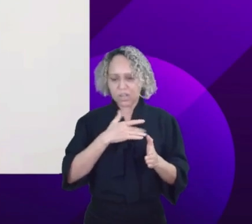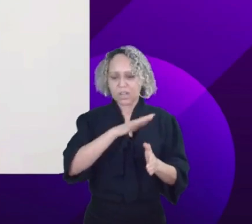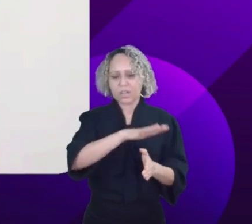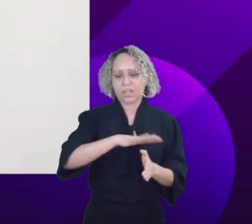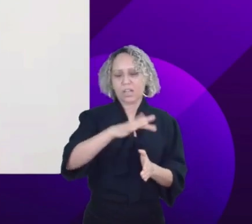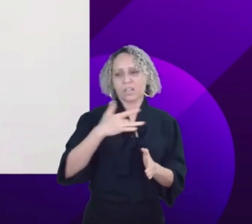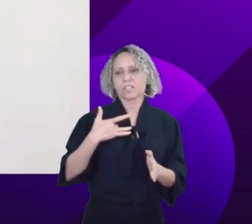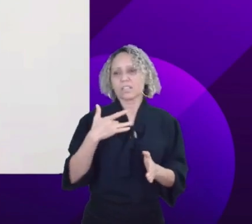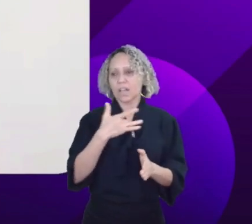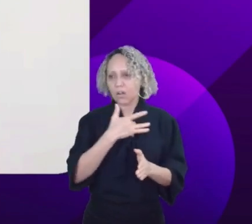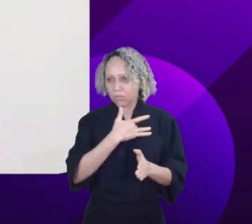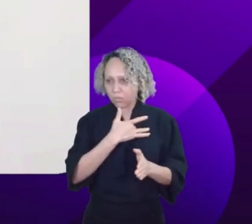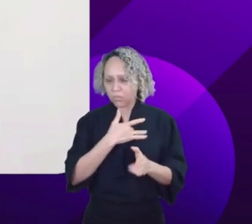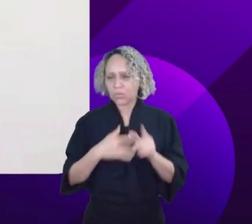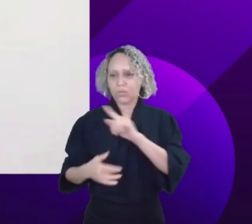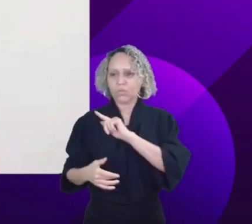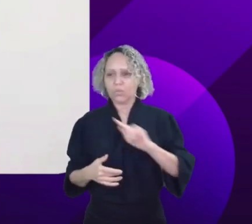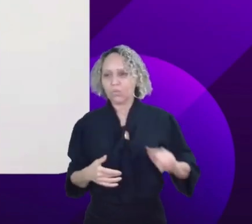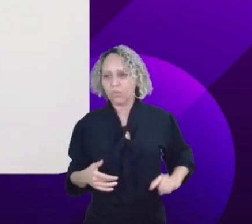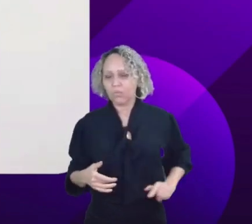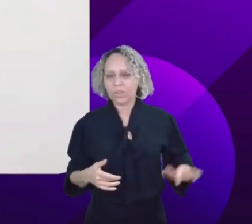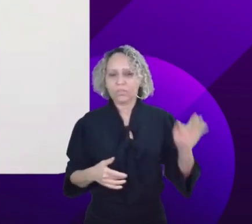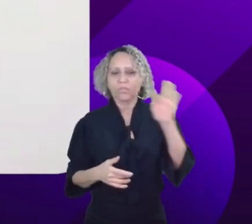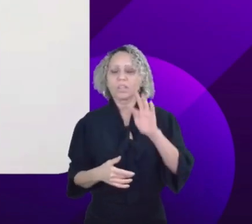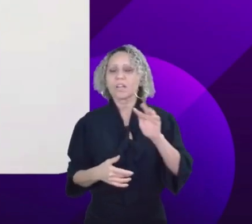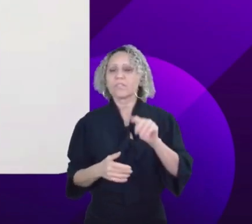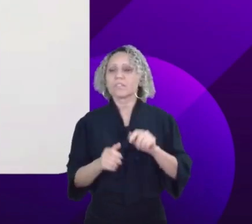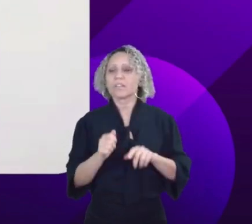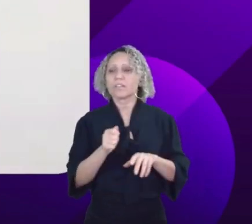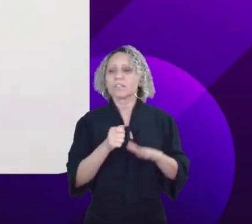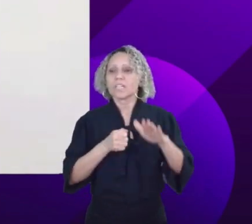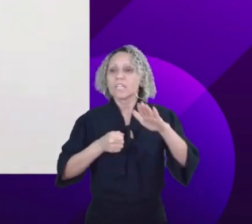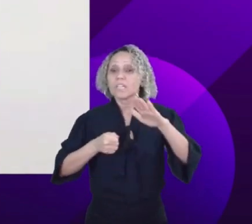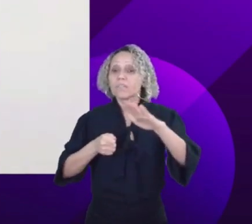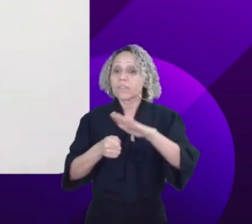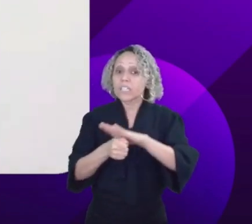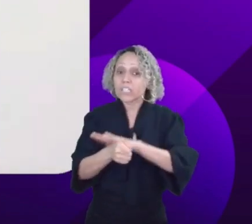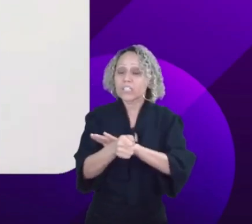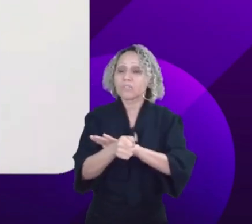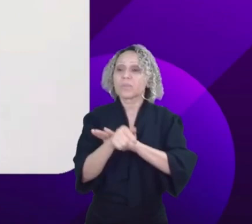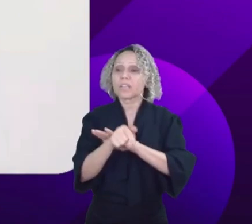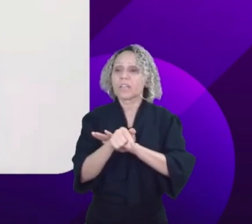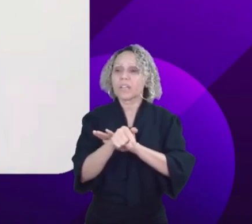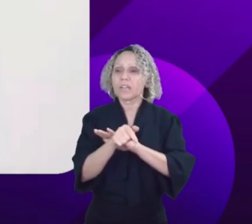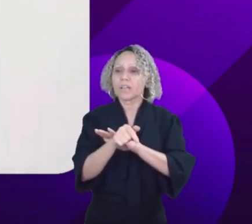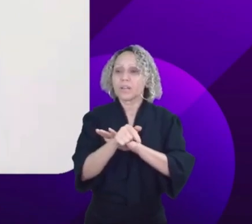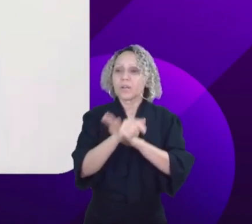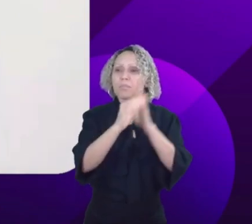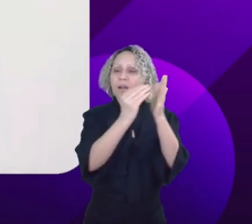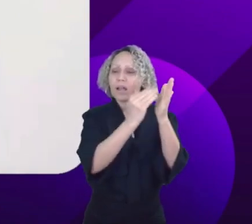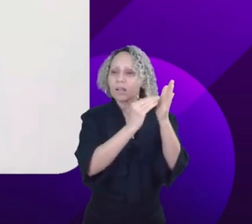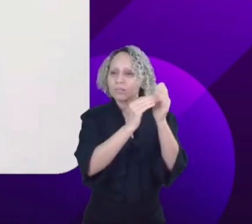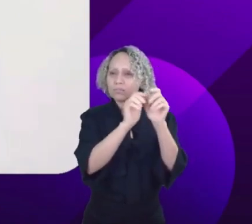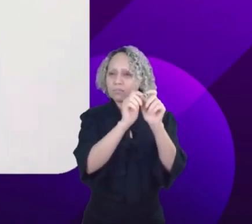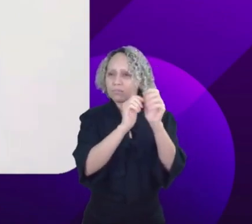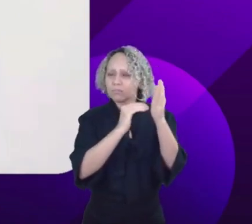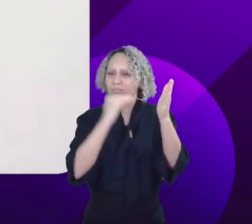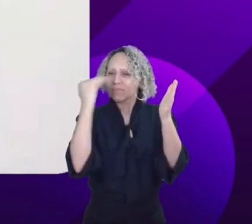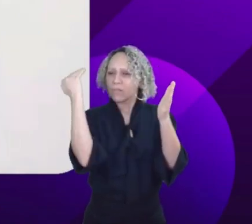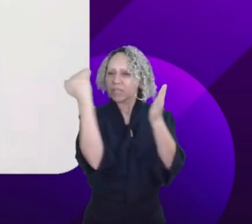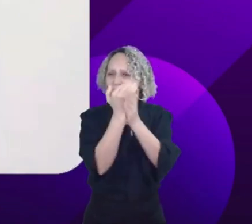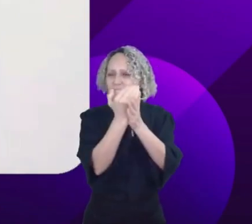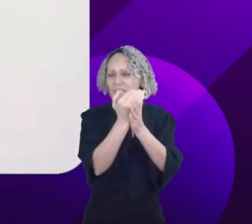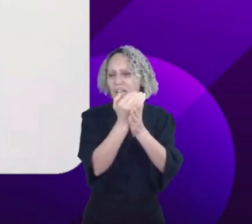proposta aí que o governo federal está investindo para aumentar o número de leitos em quase 800 leitos no estado,